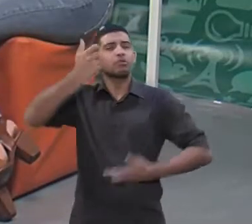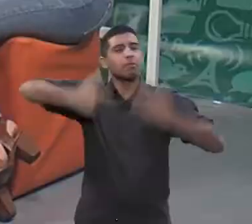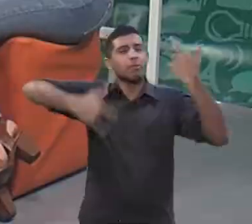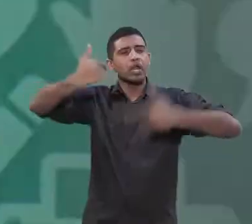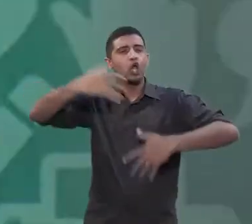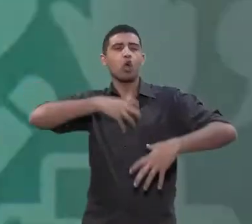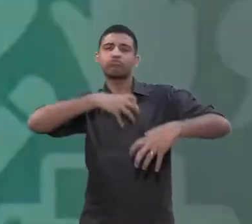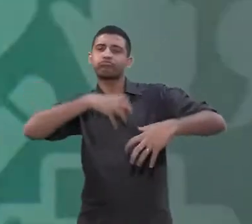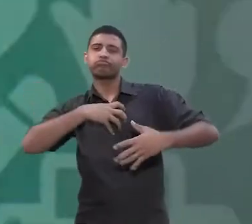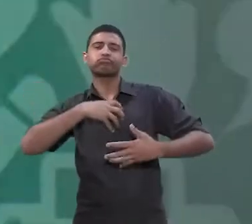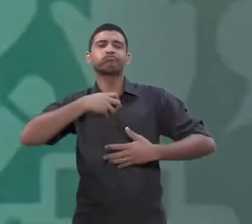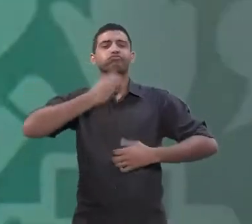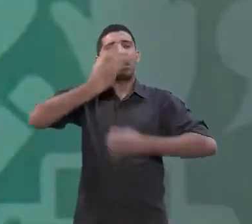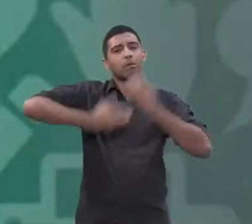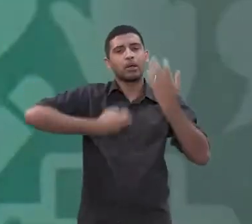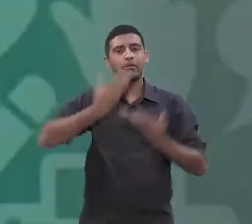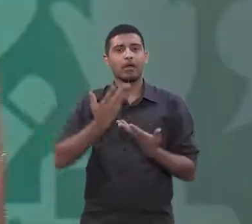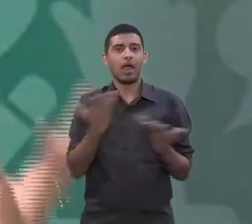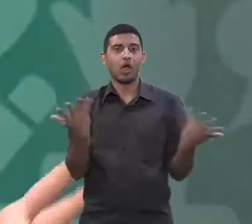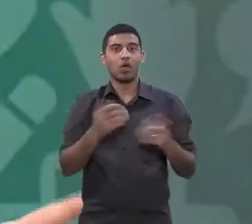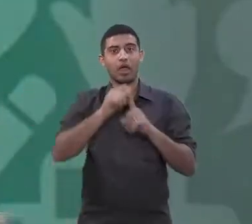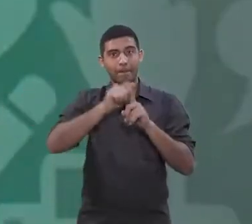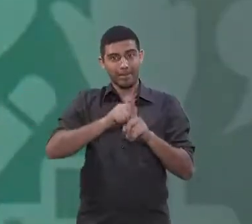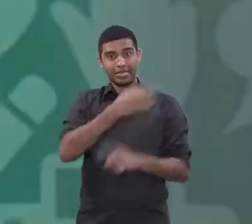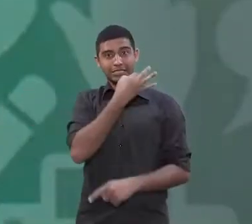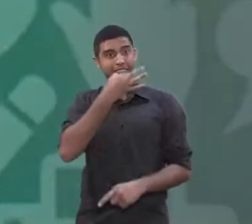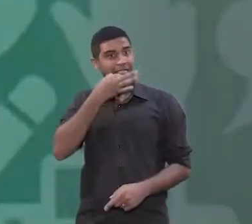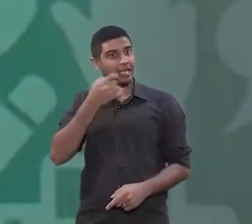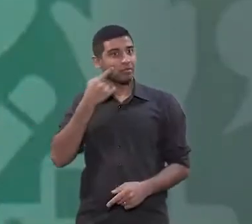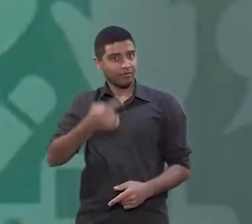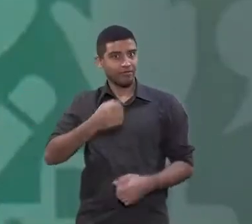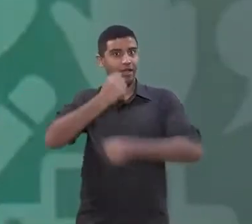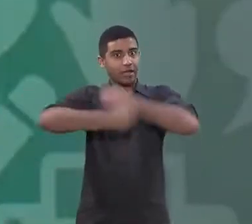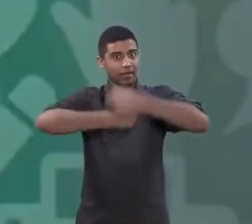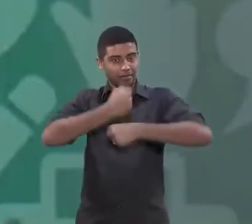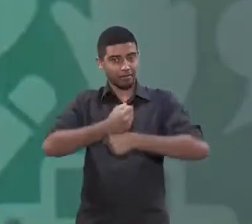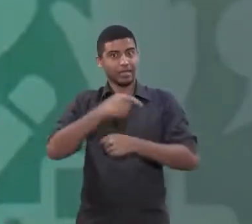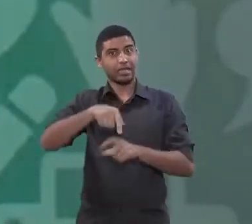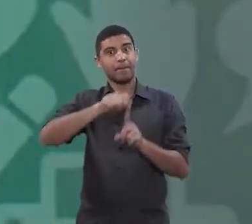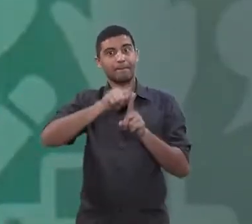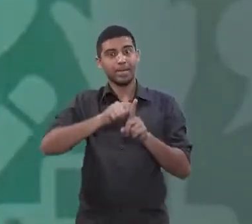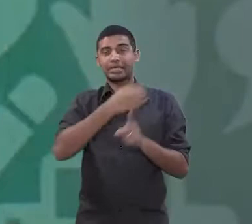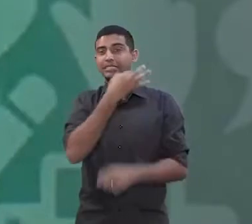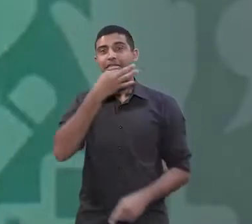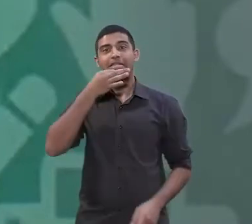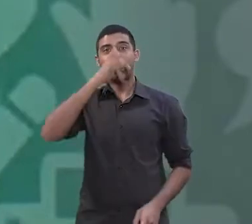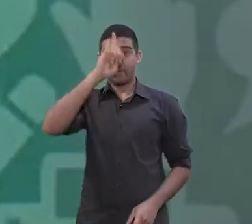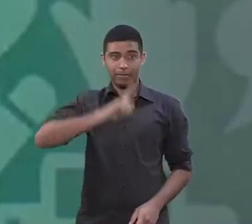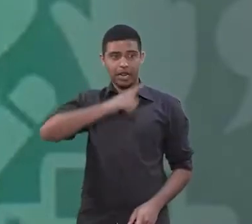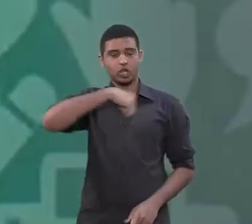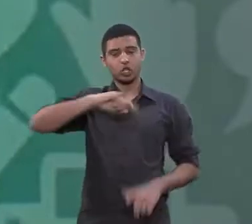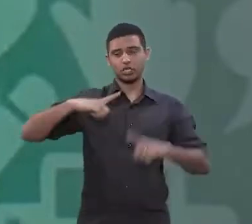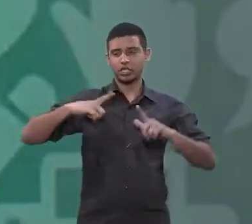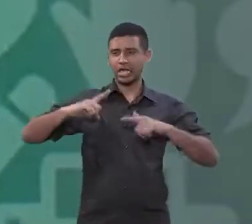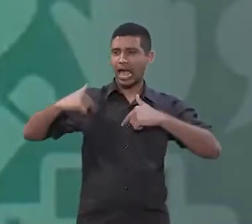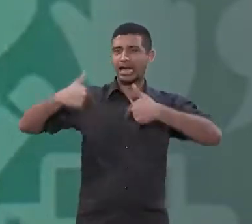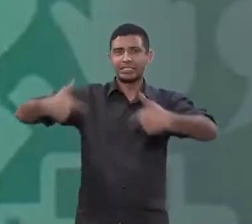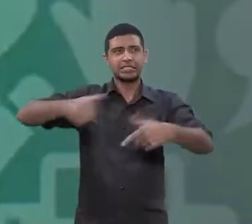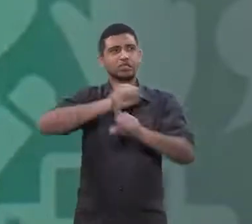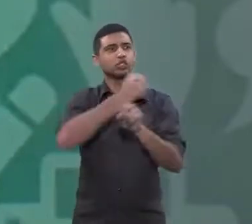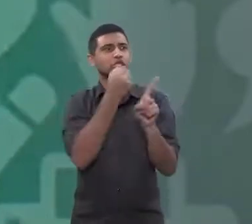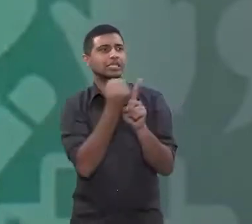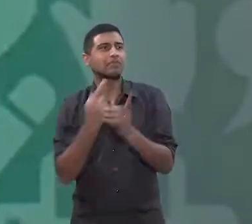né, dele. Agora a gente está no mês de setembro, durante o ano, o mês de setembro é o Setembro Amarelo, que é o mês que a gente faz ações,